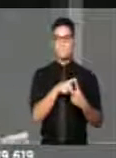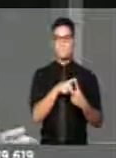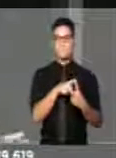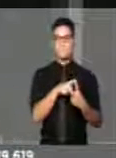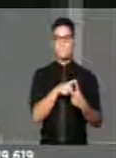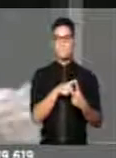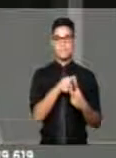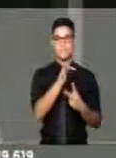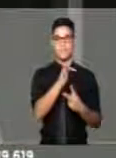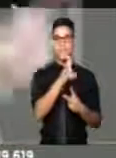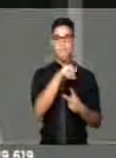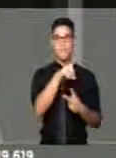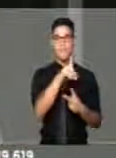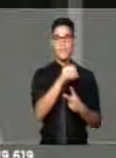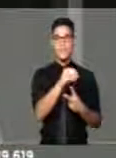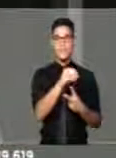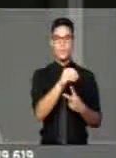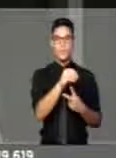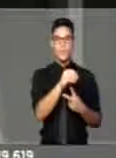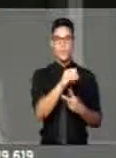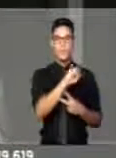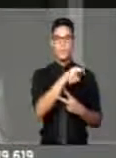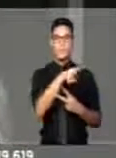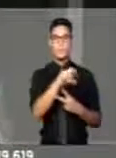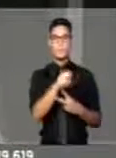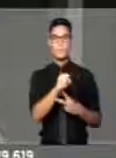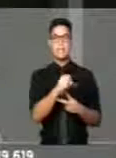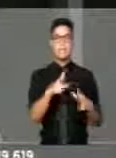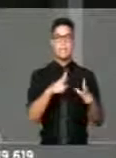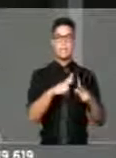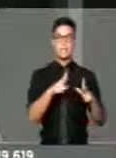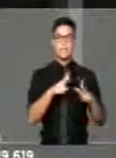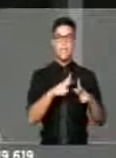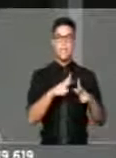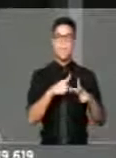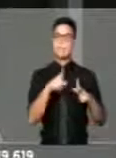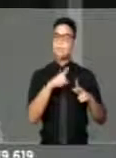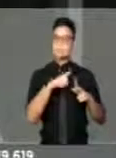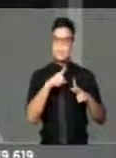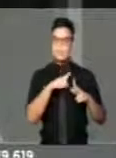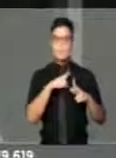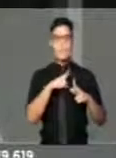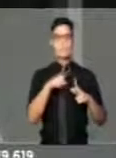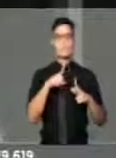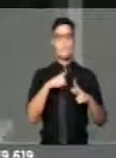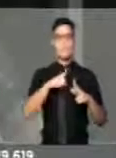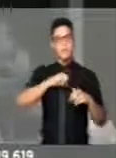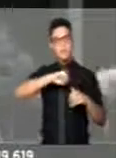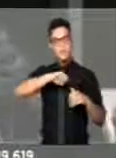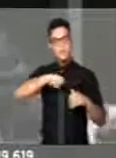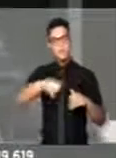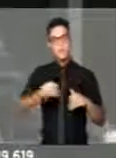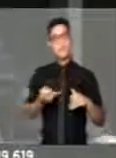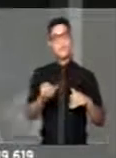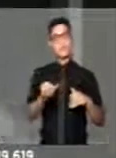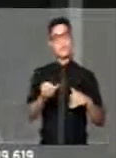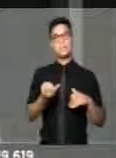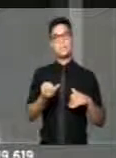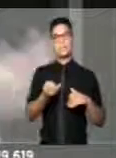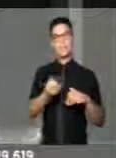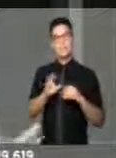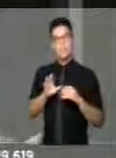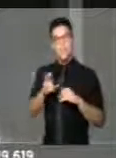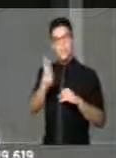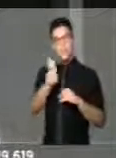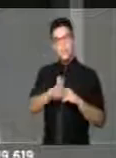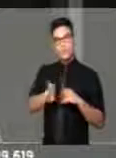dos fundos privados de previdência, que querem ter a oportunidade de abocanhar